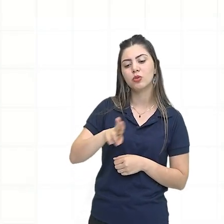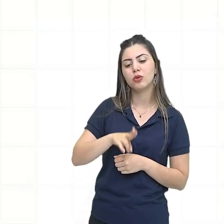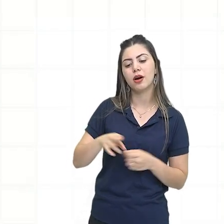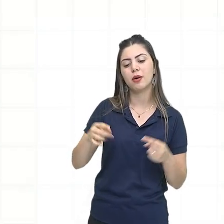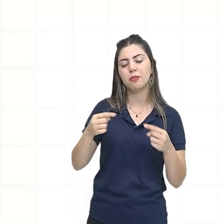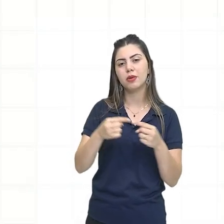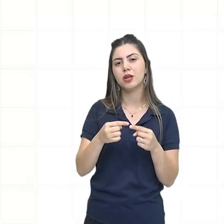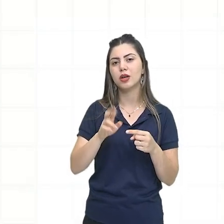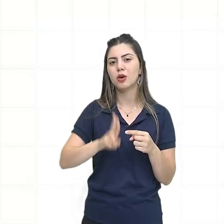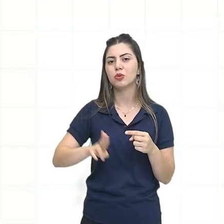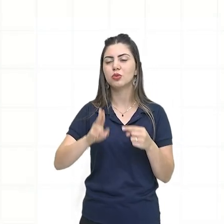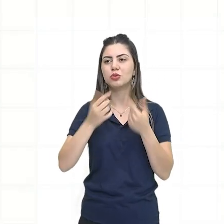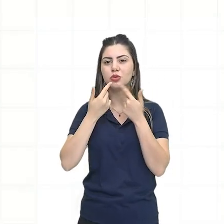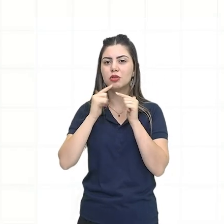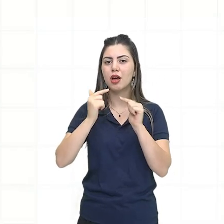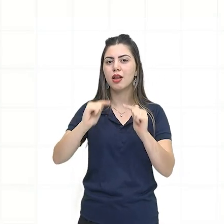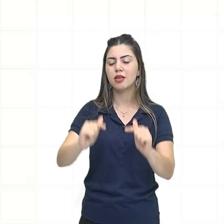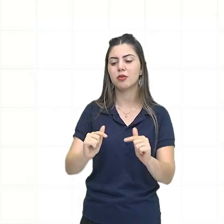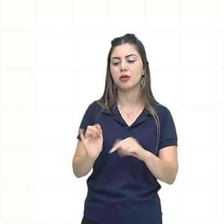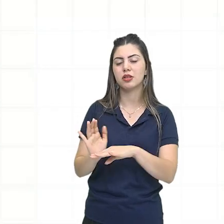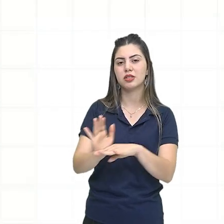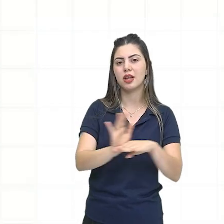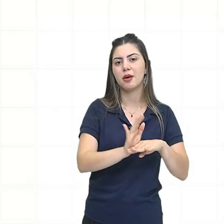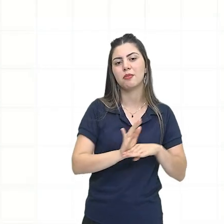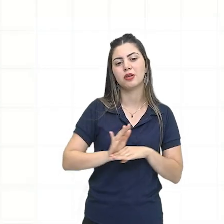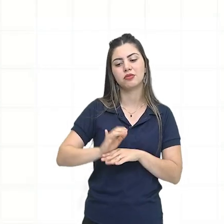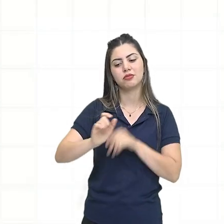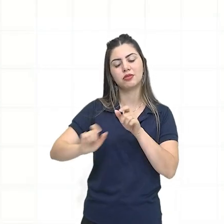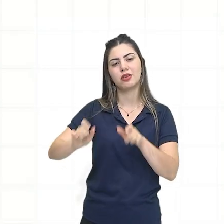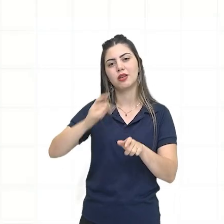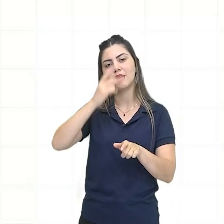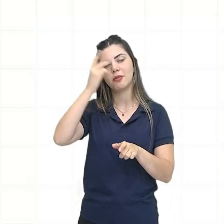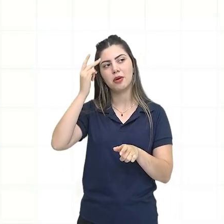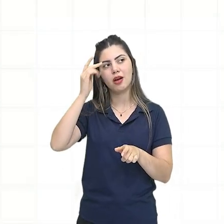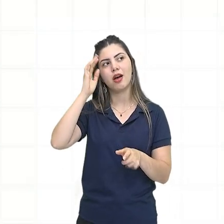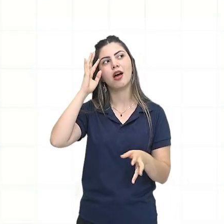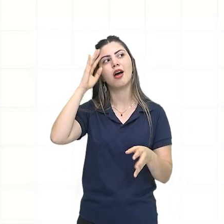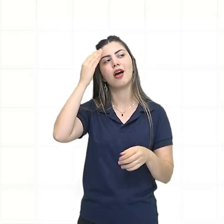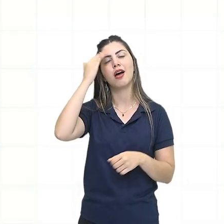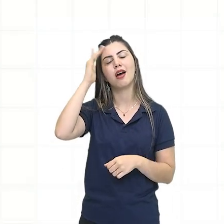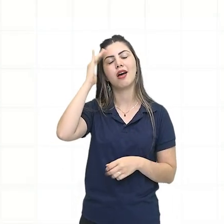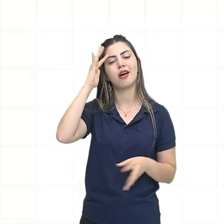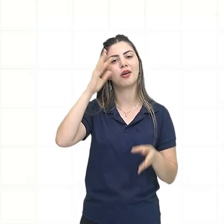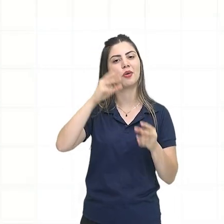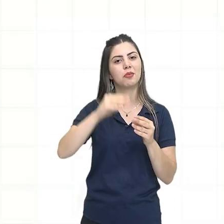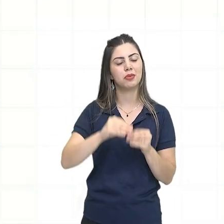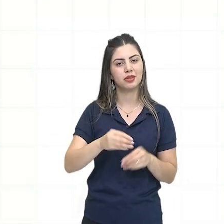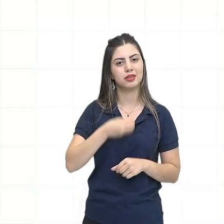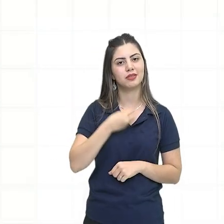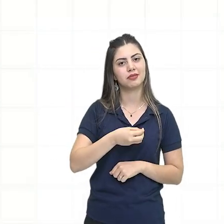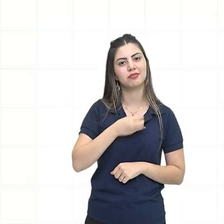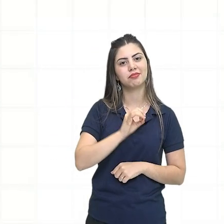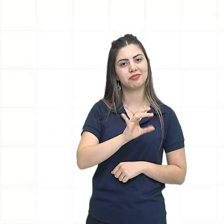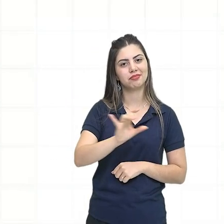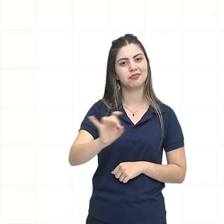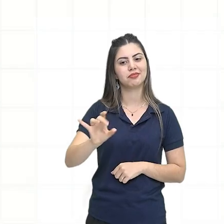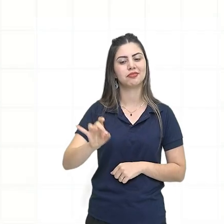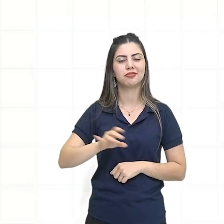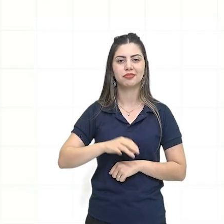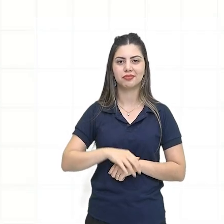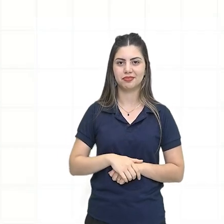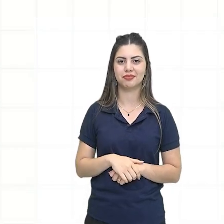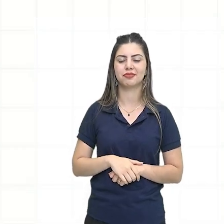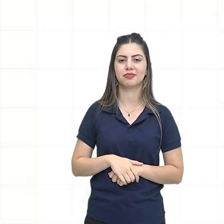que vai facilitar e ver o invisível, o divino, no dia a dia das nossas vidas